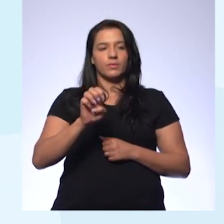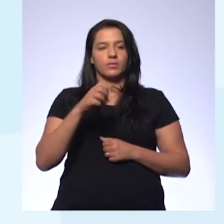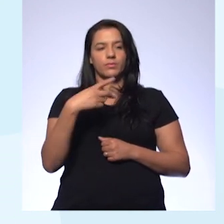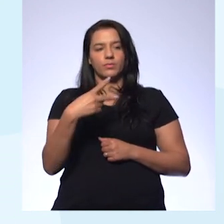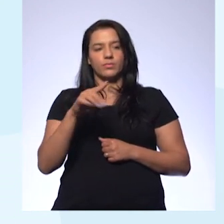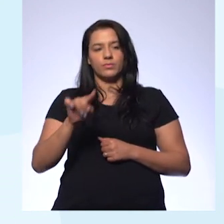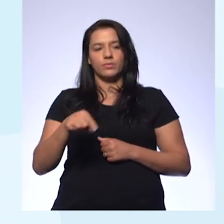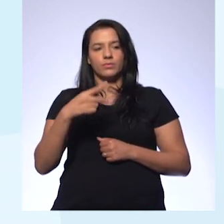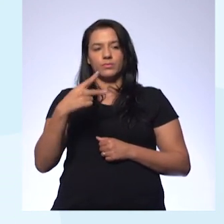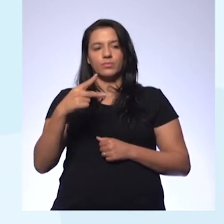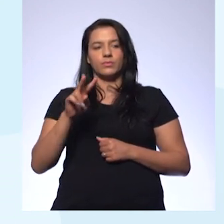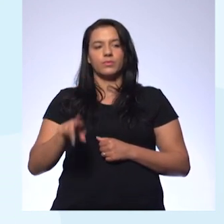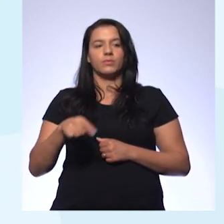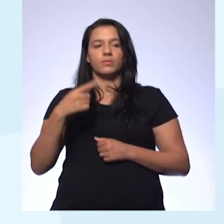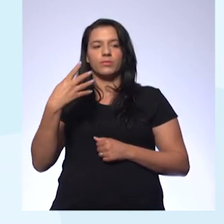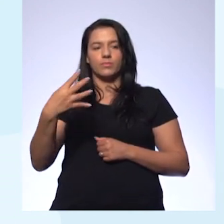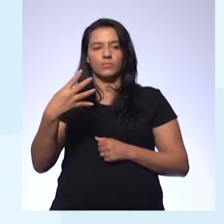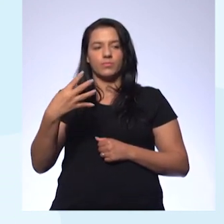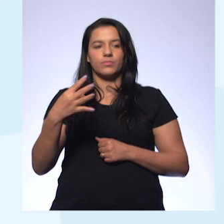2,2,4-trimetilpentano. Então, se olhar lá,